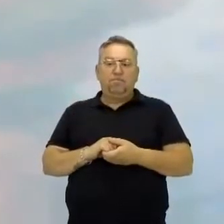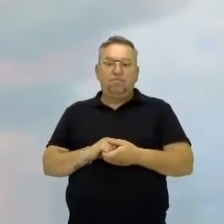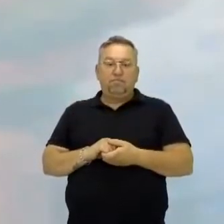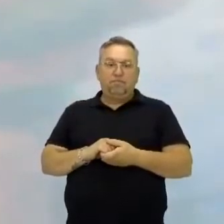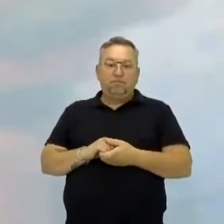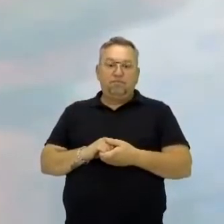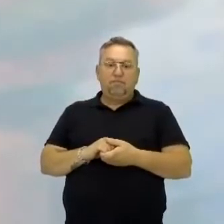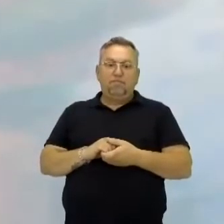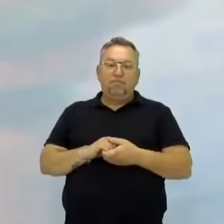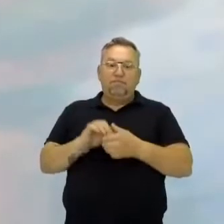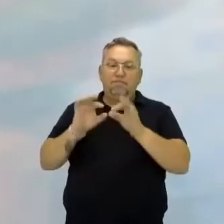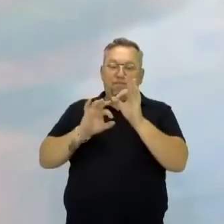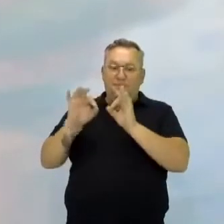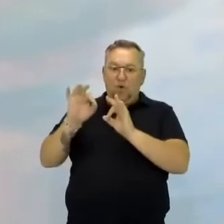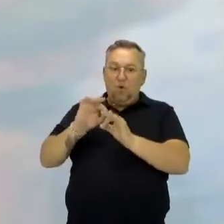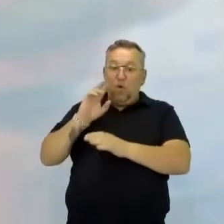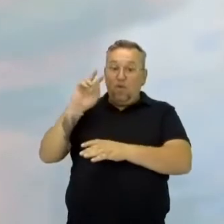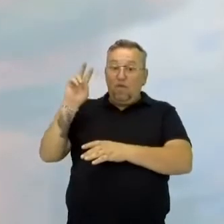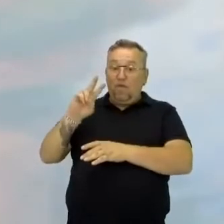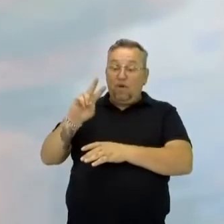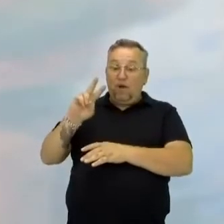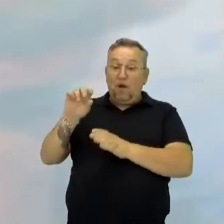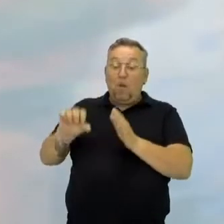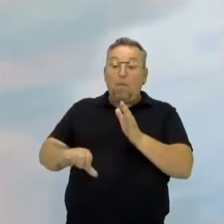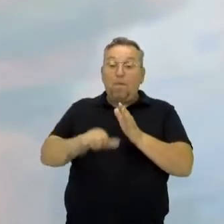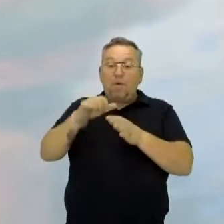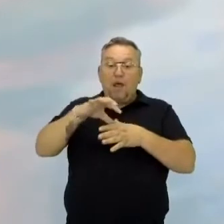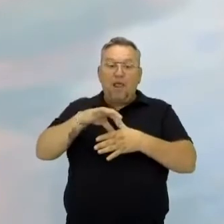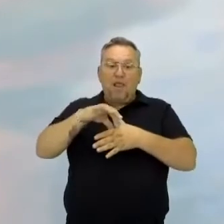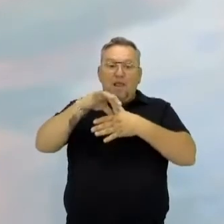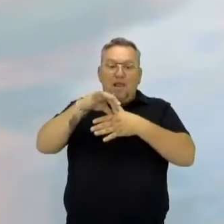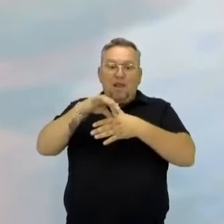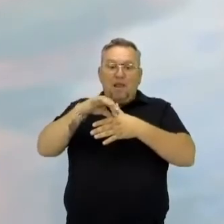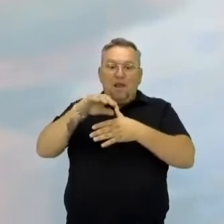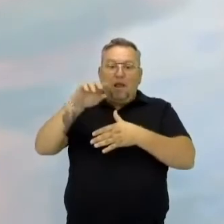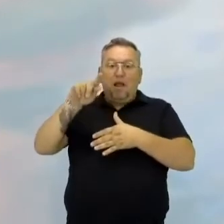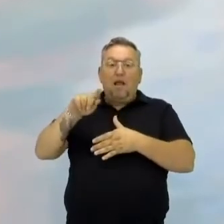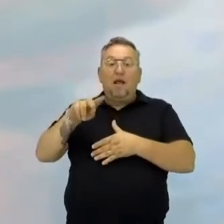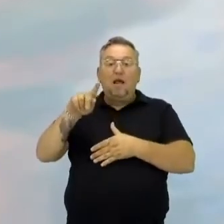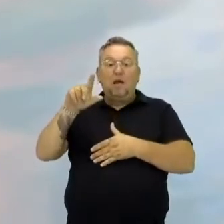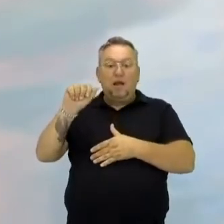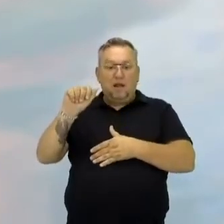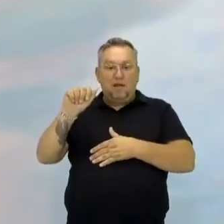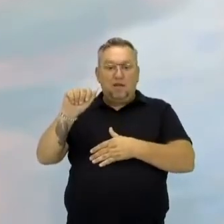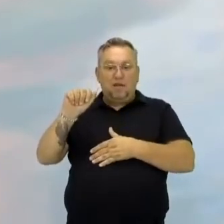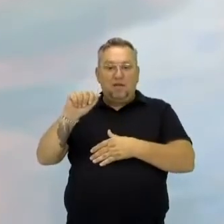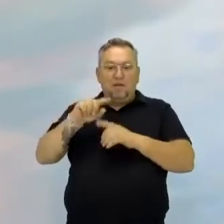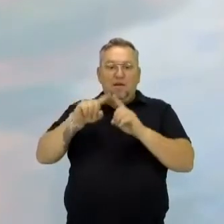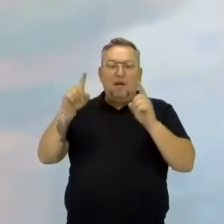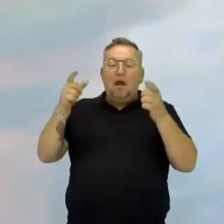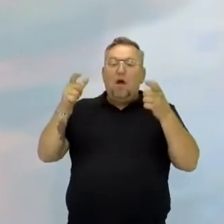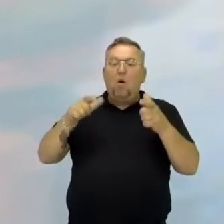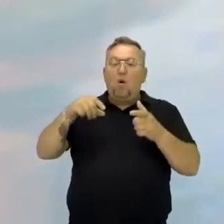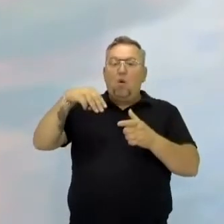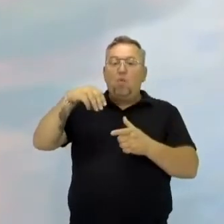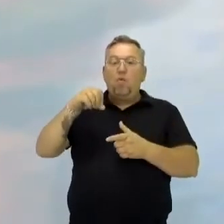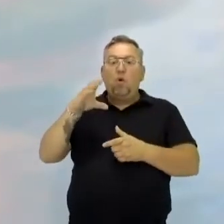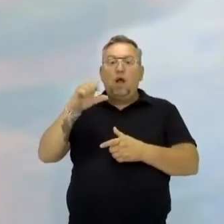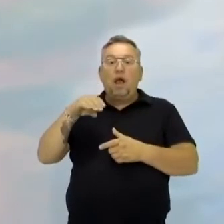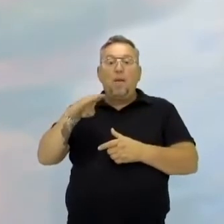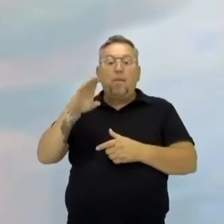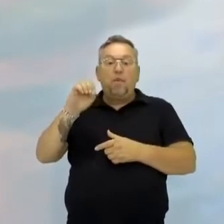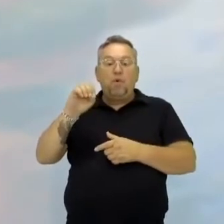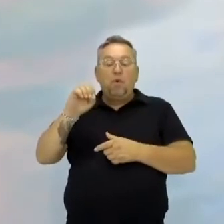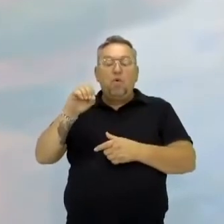Olha lá, organização de política. Então, ó, o primeiro líder é o Ganga Zumba, que é do Mocambo do Macaco, né? Que era como se